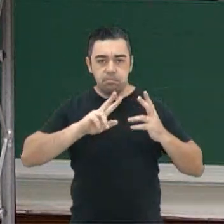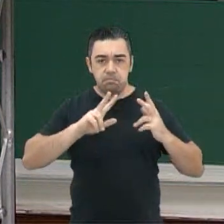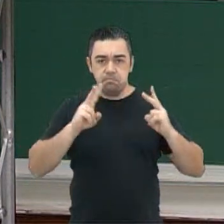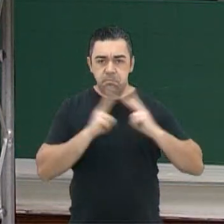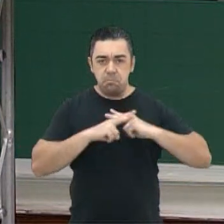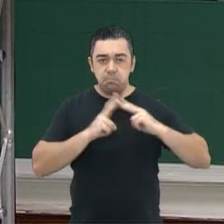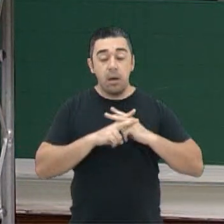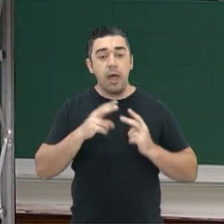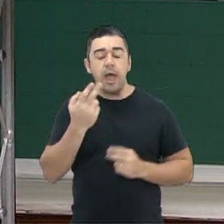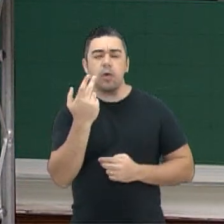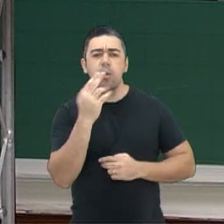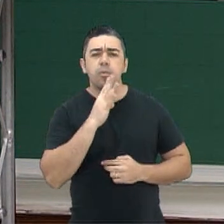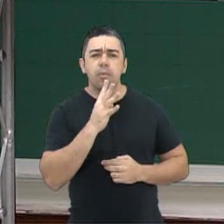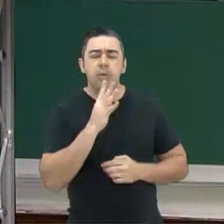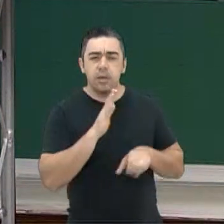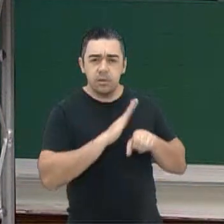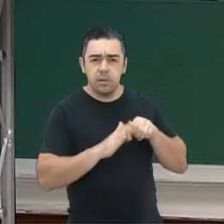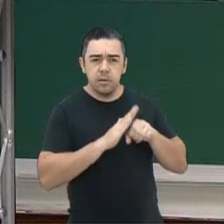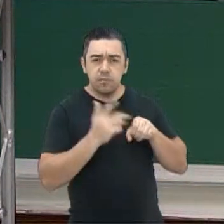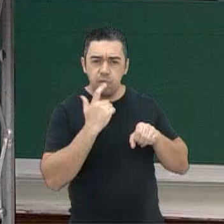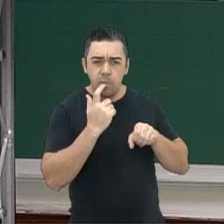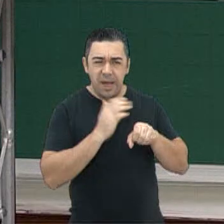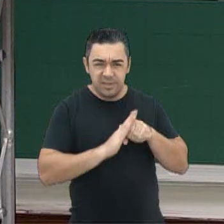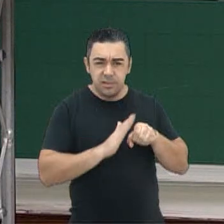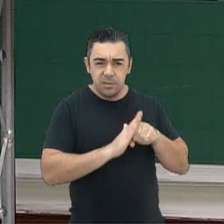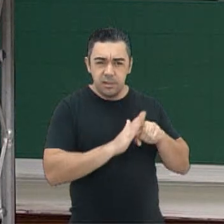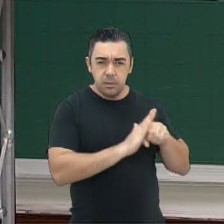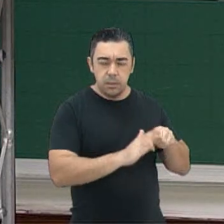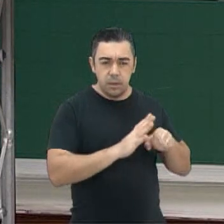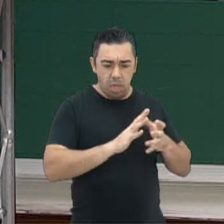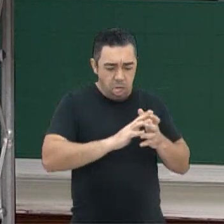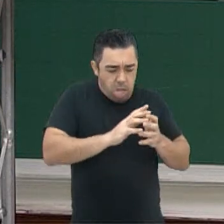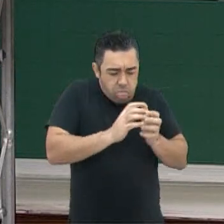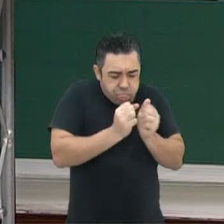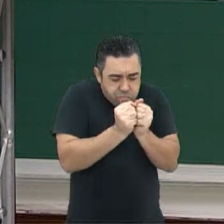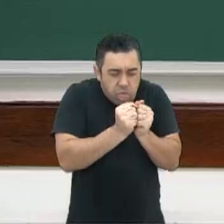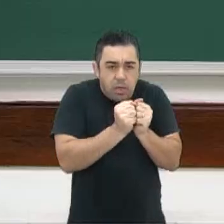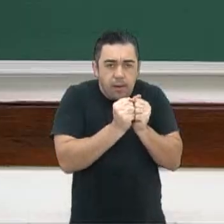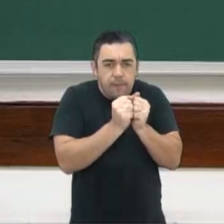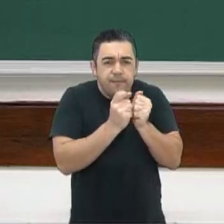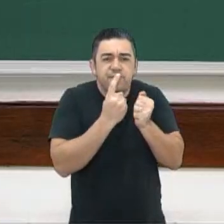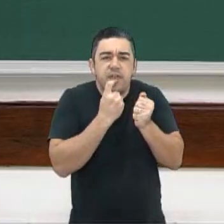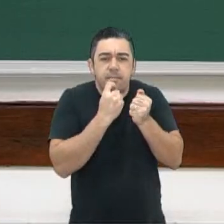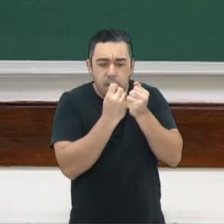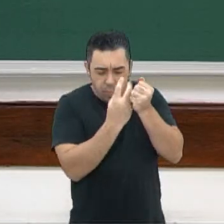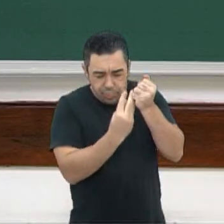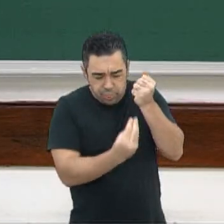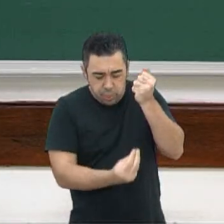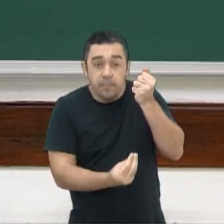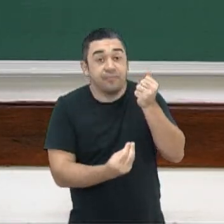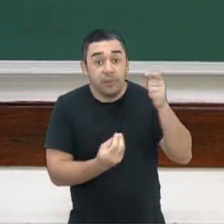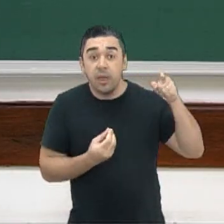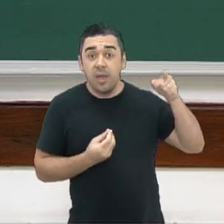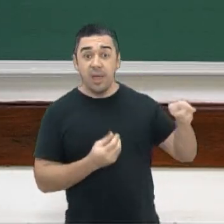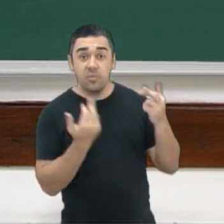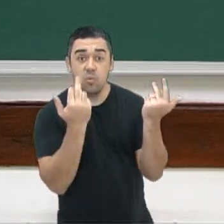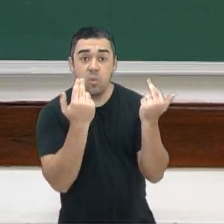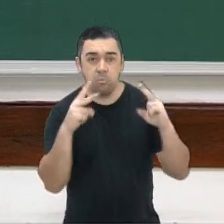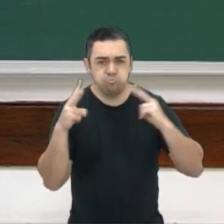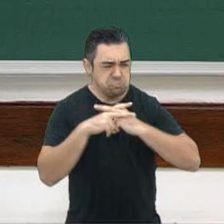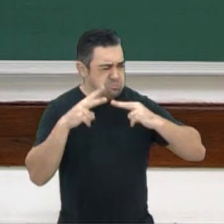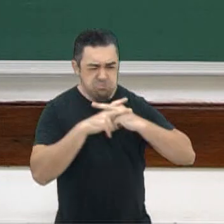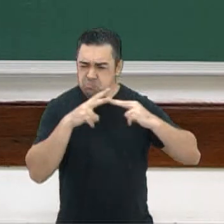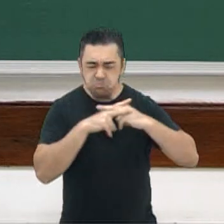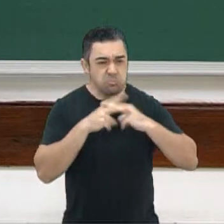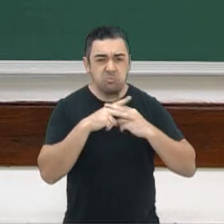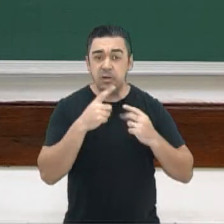você vê sangue para todo lado, a dor, a ideia de você ver uma luta pessoal. E quebrou muito essa ideia de luta, de